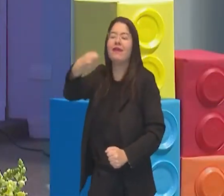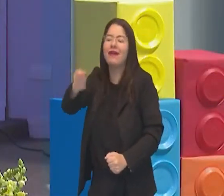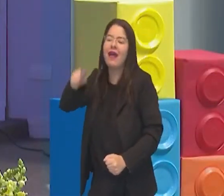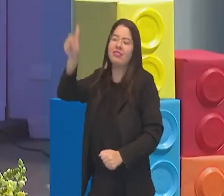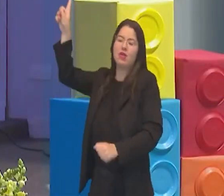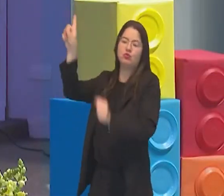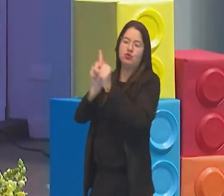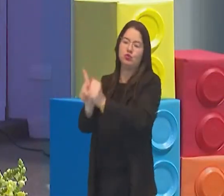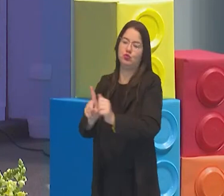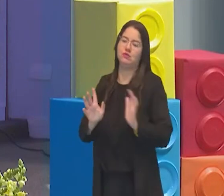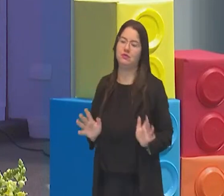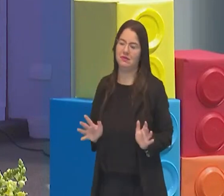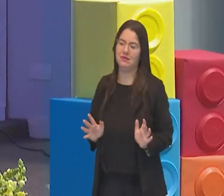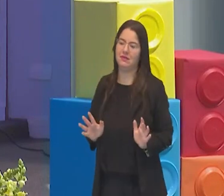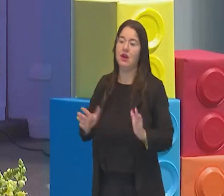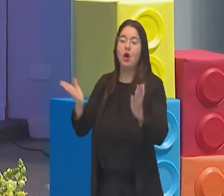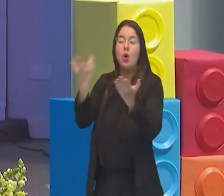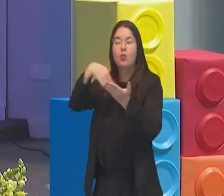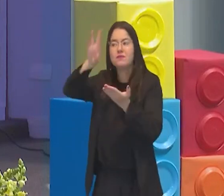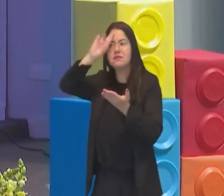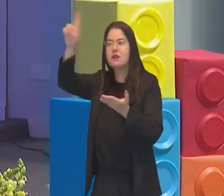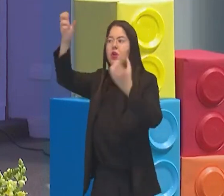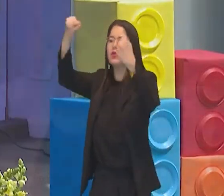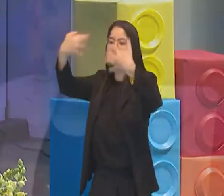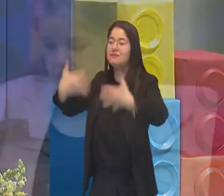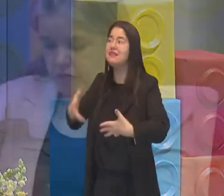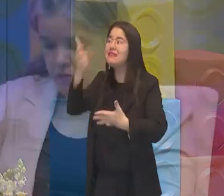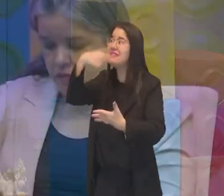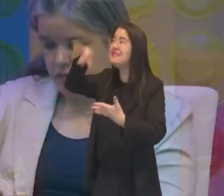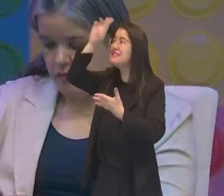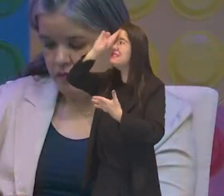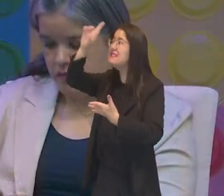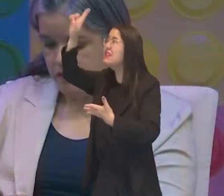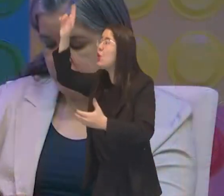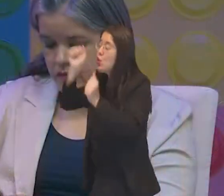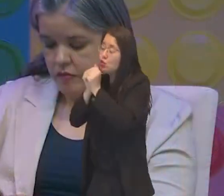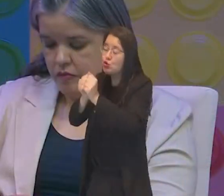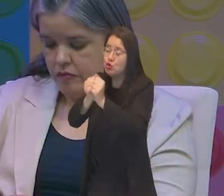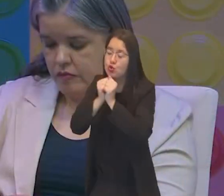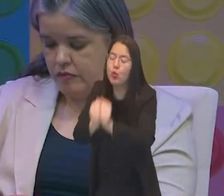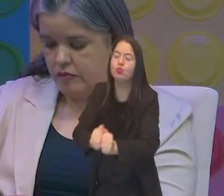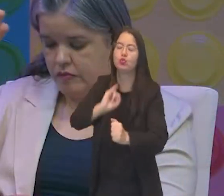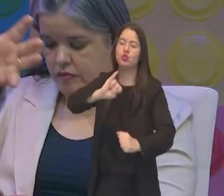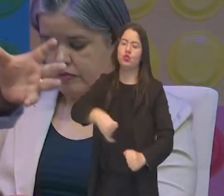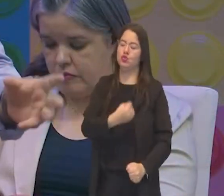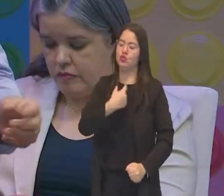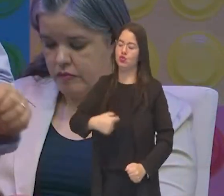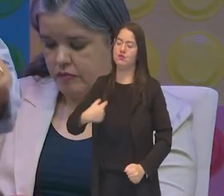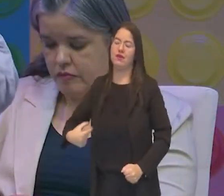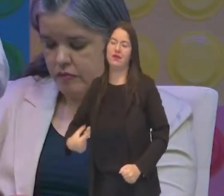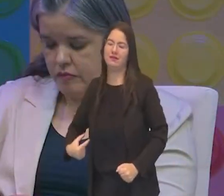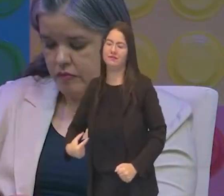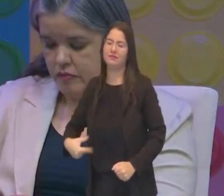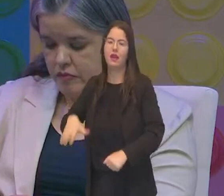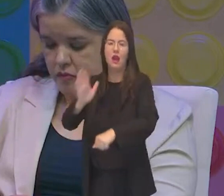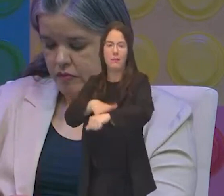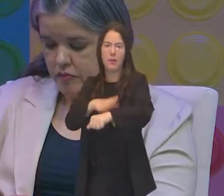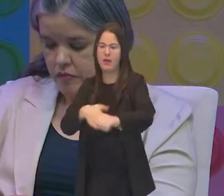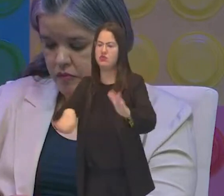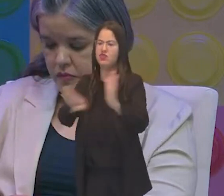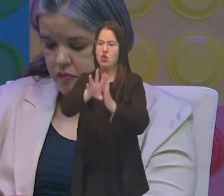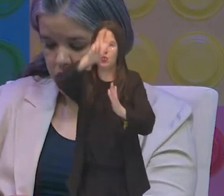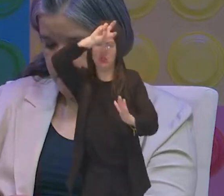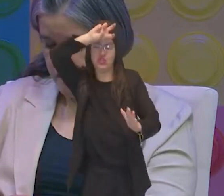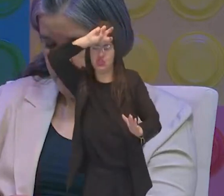lemos no texto aqui que o Senhor estava com José. Estava com José quando ele chegou no